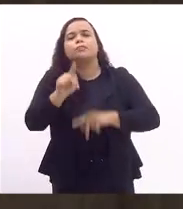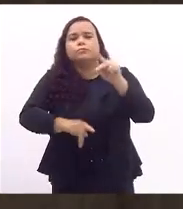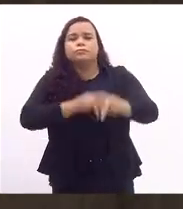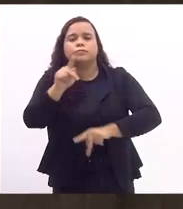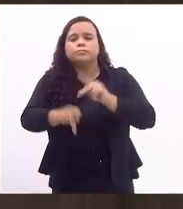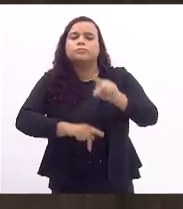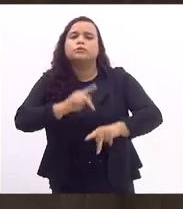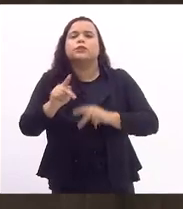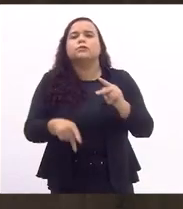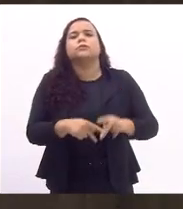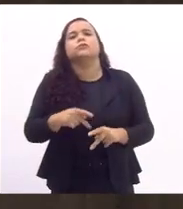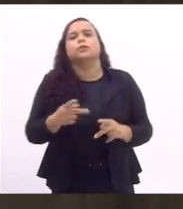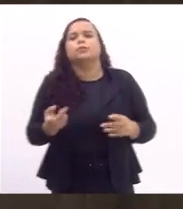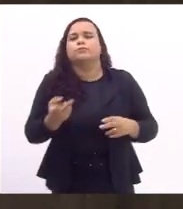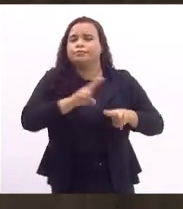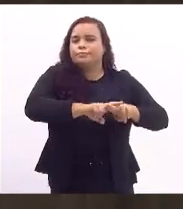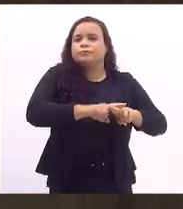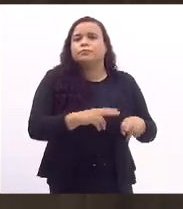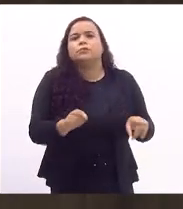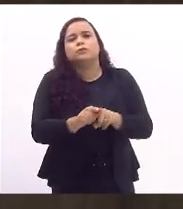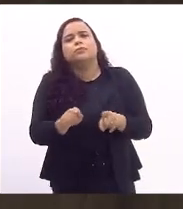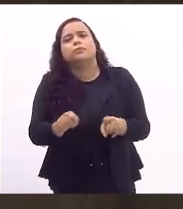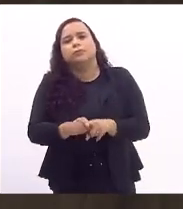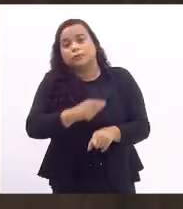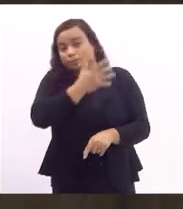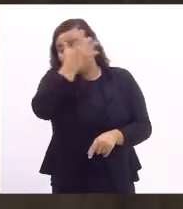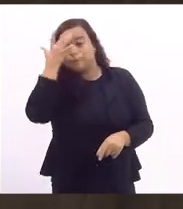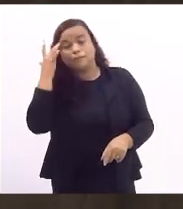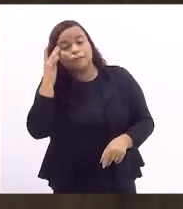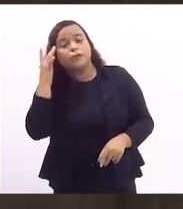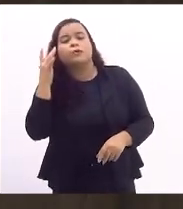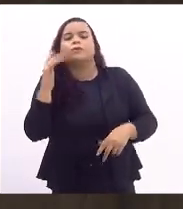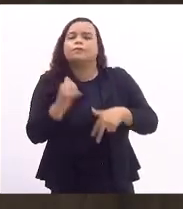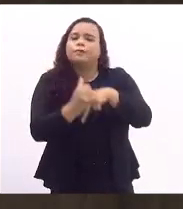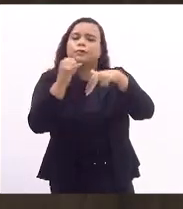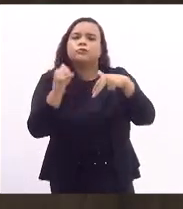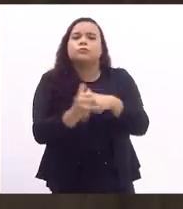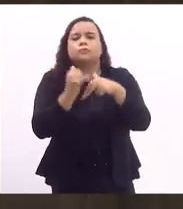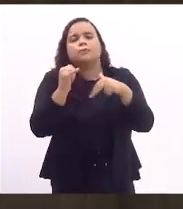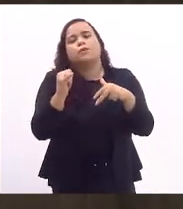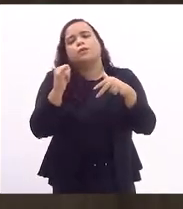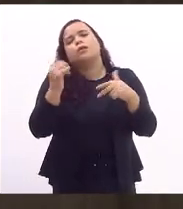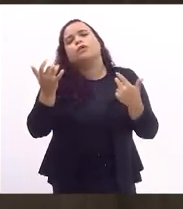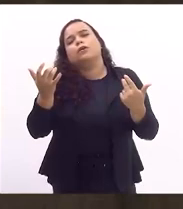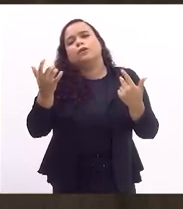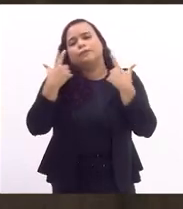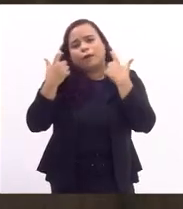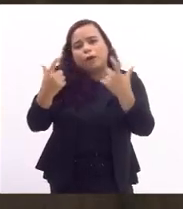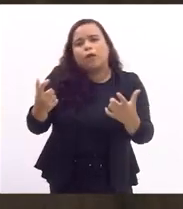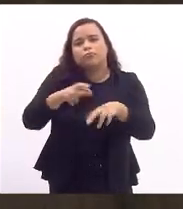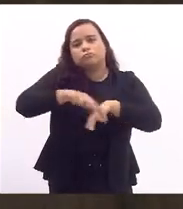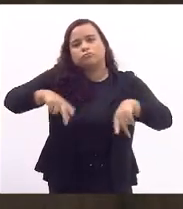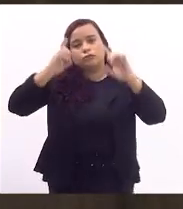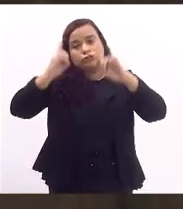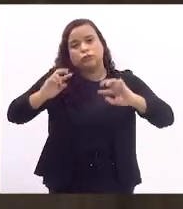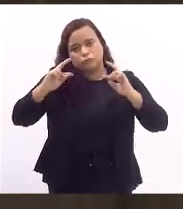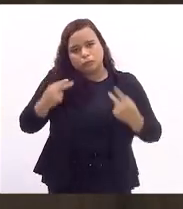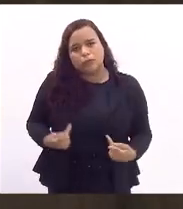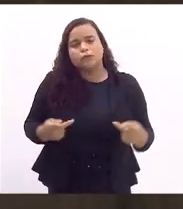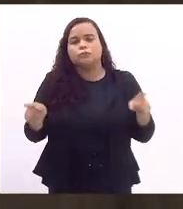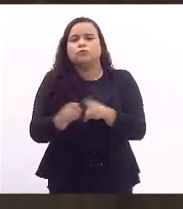privada de liberdade das vítimas de violação de direitos humanos no geral e na luta por moradia